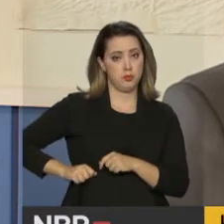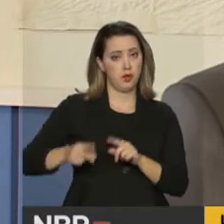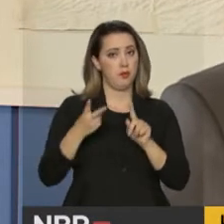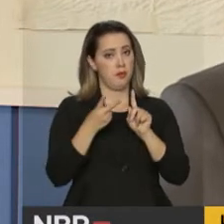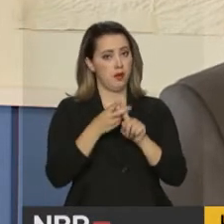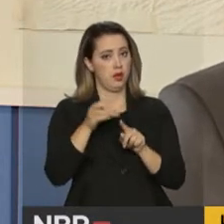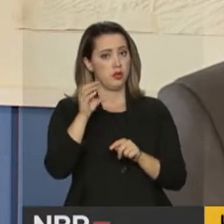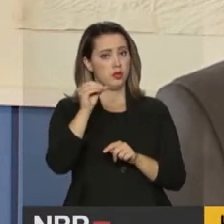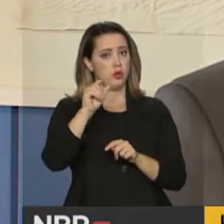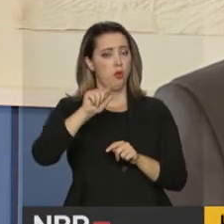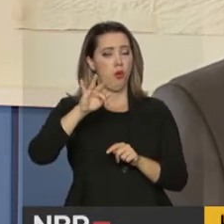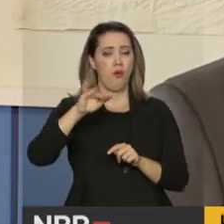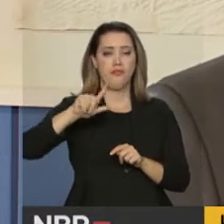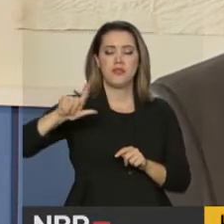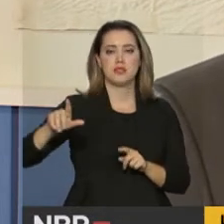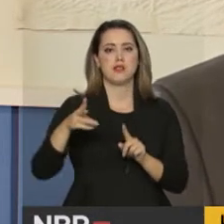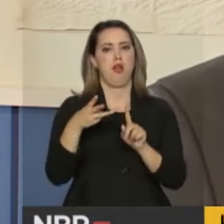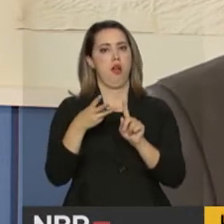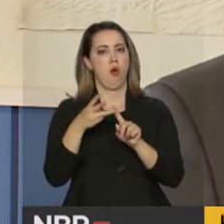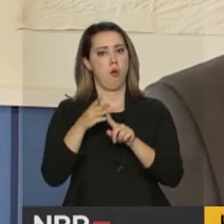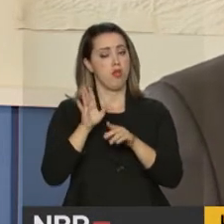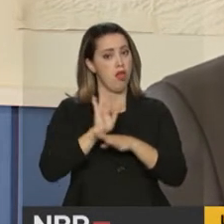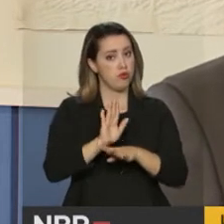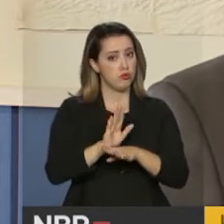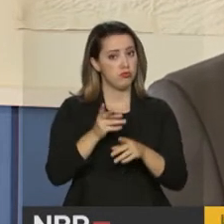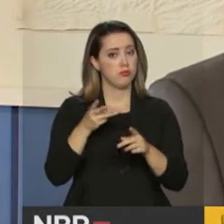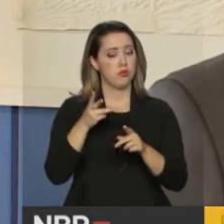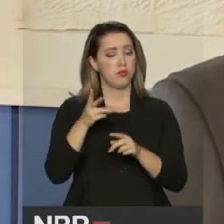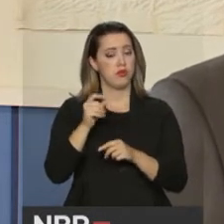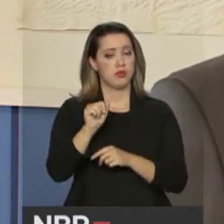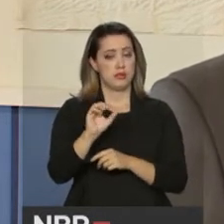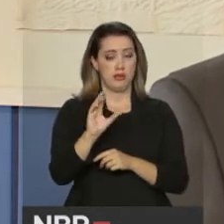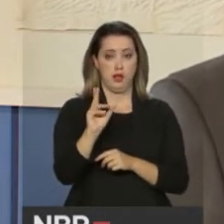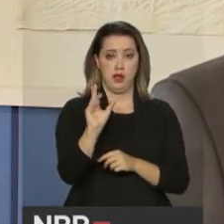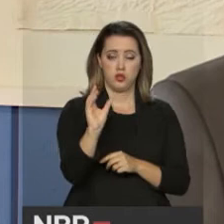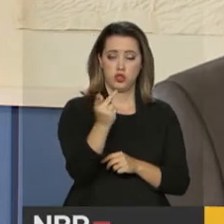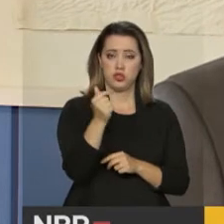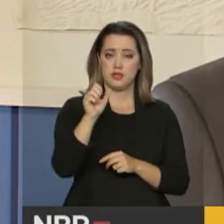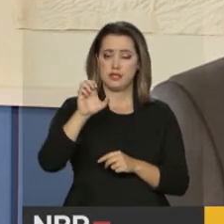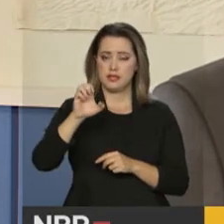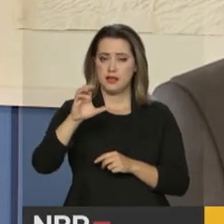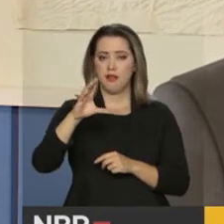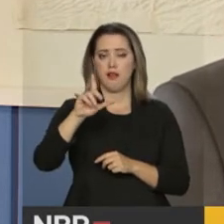carreira de oficial de chancelaria e a carreira de assistente de chancelaria. E